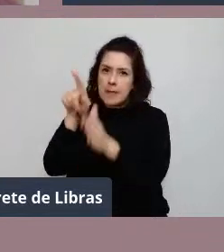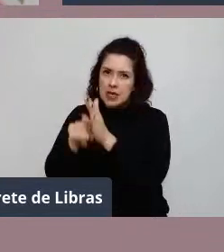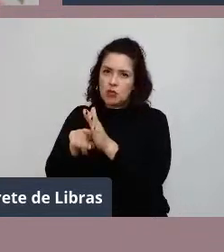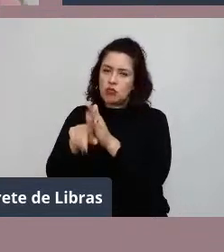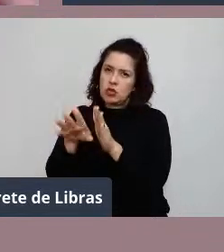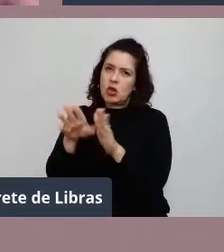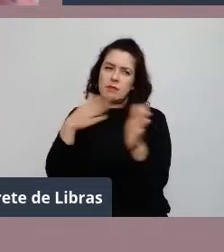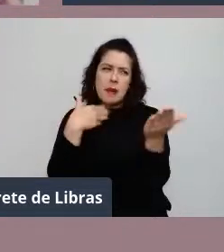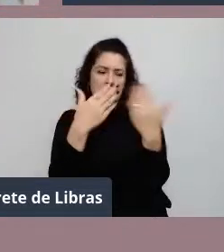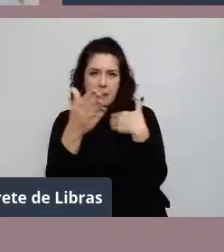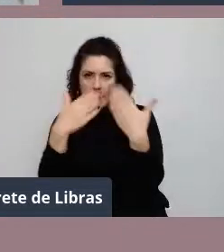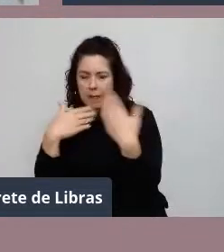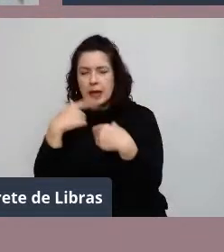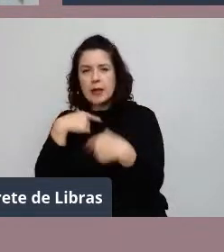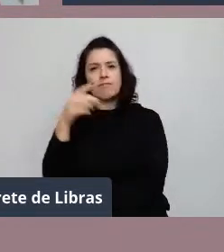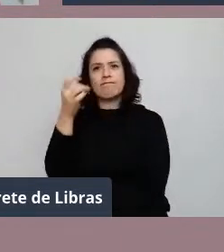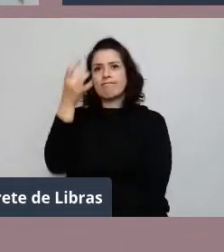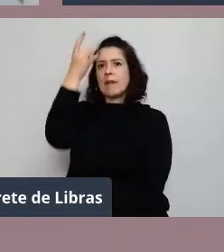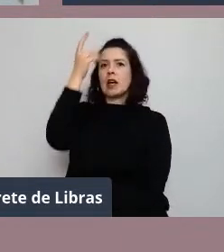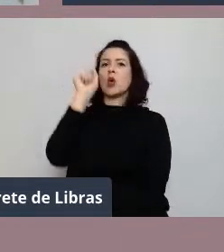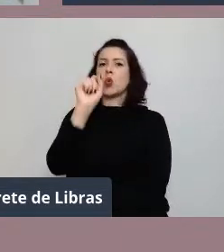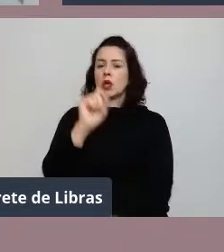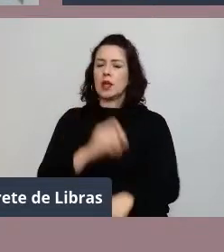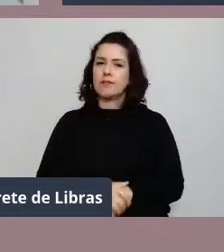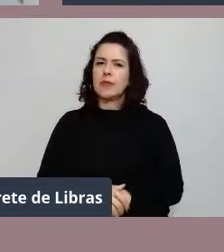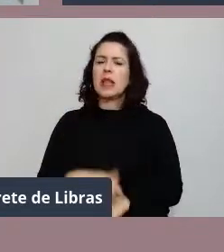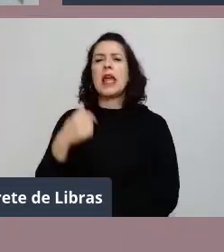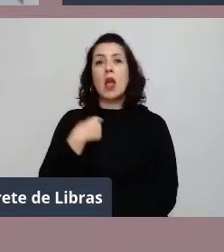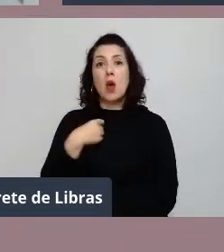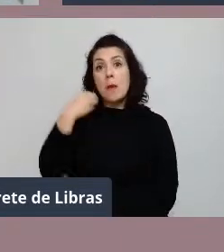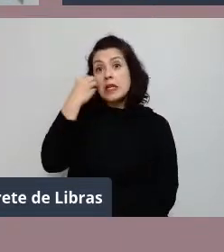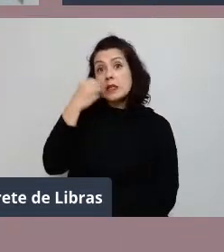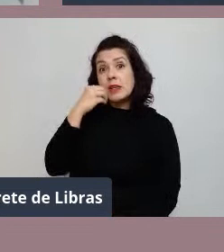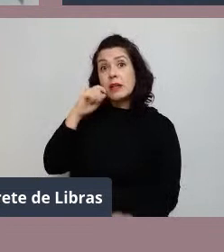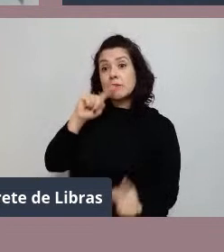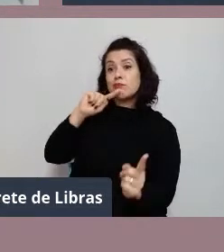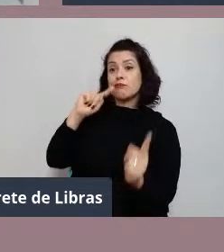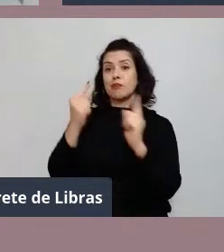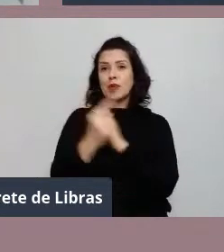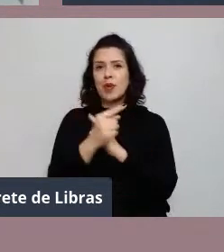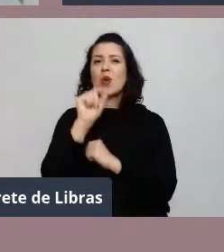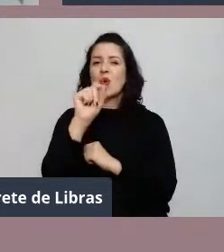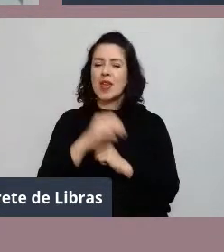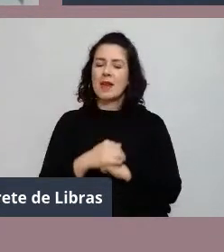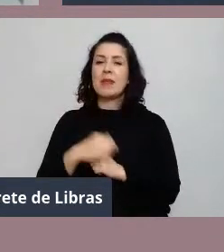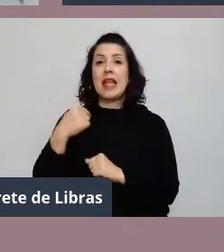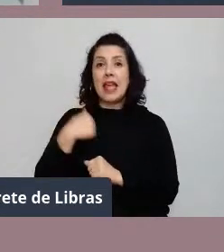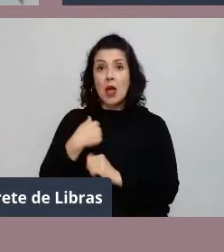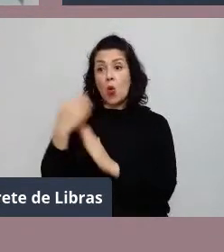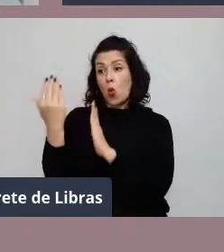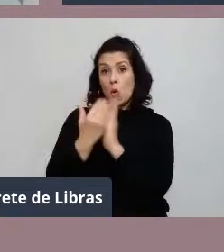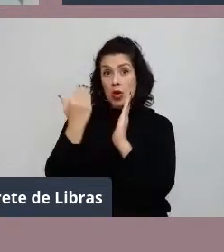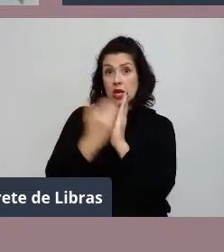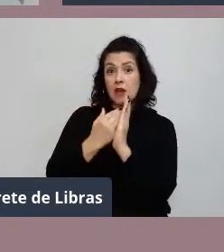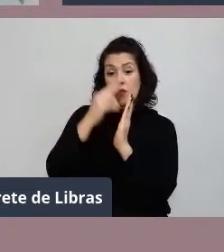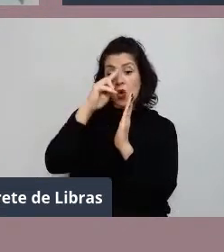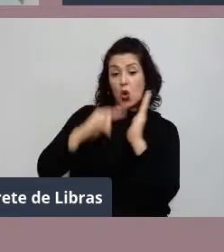toda, uma experiência reversa que eu tive com a leitura desse livro.